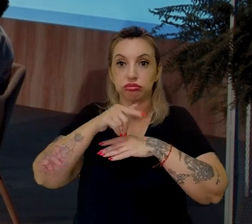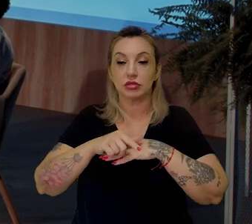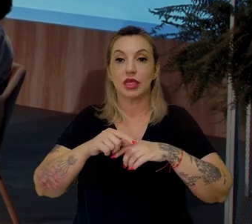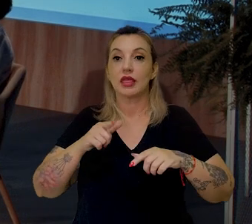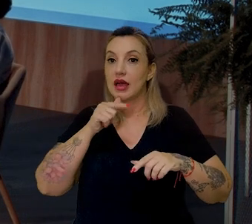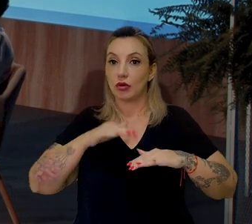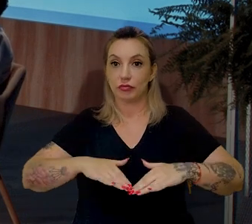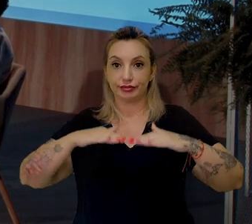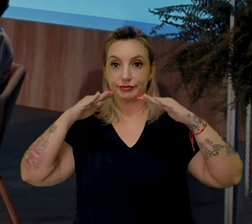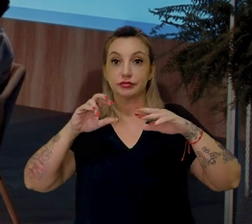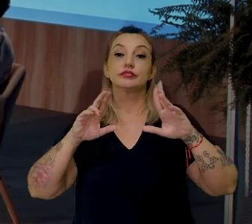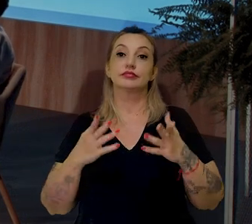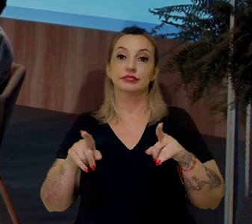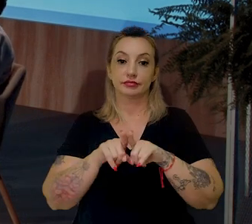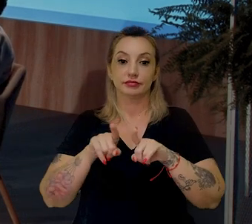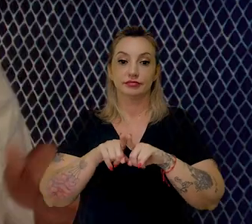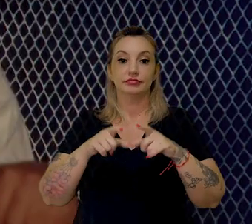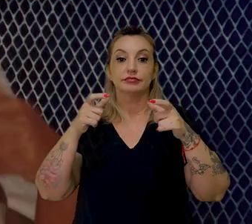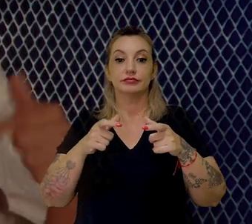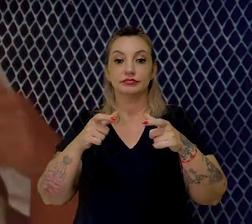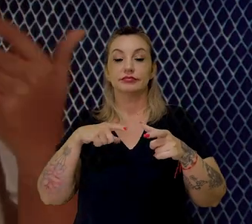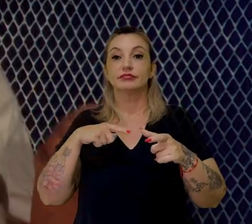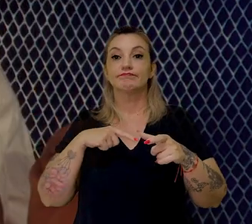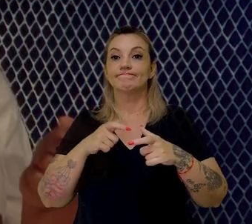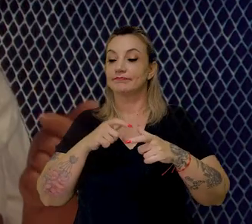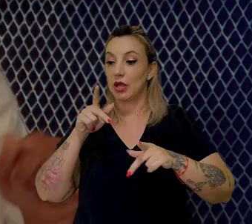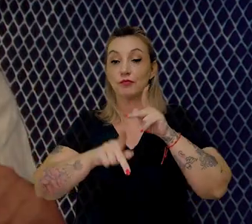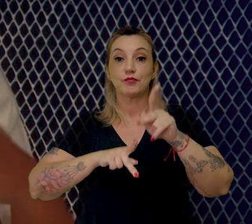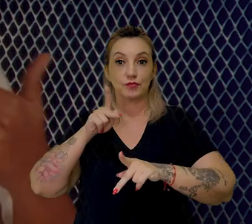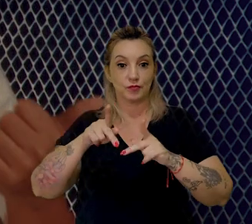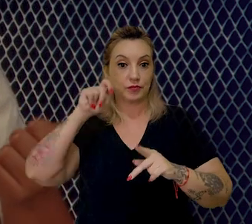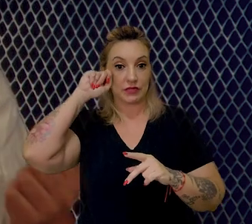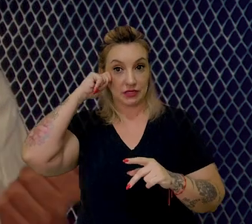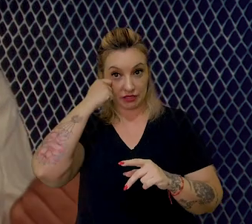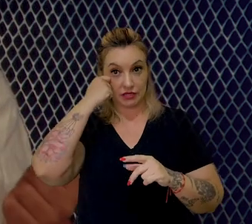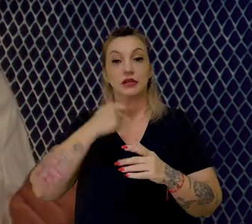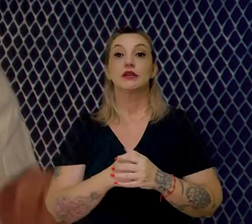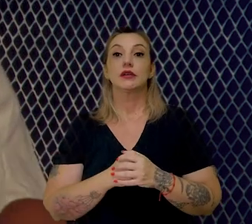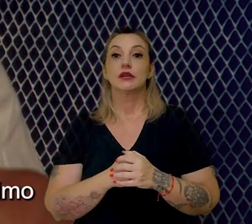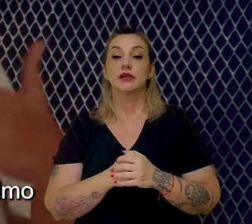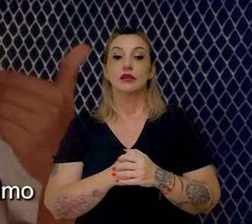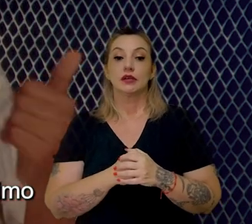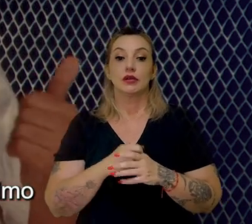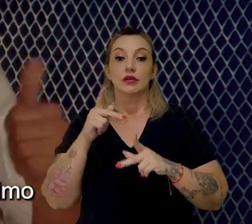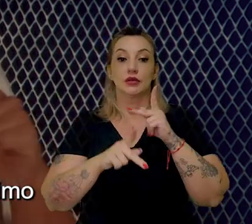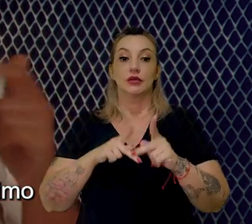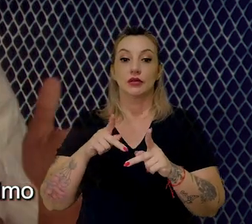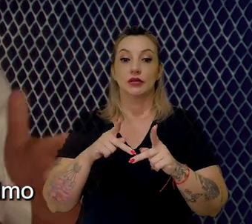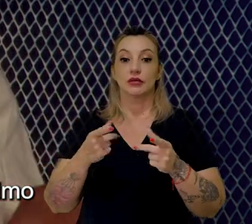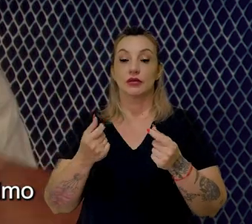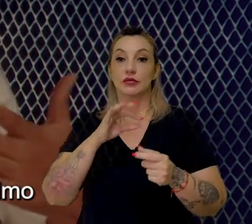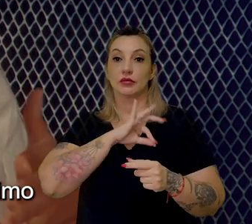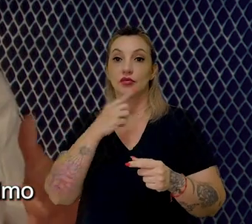inundação não por acaso eram os territórios onde tinha uma maior concentração de população negra população com